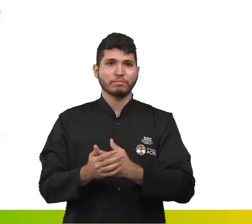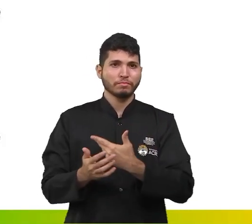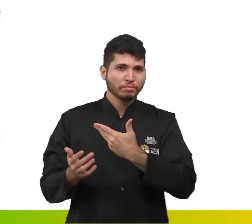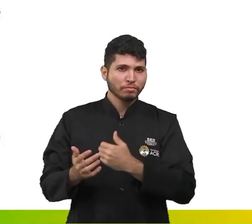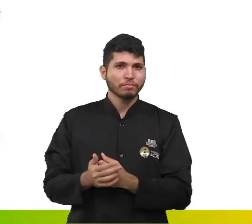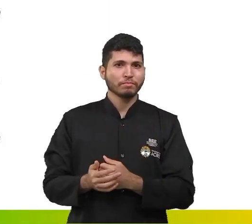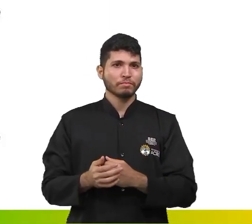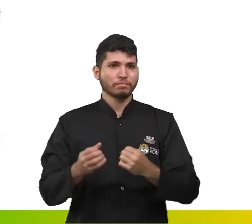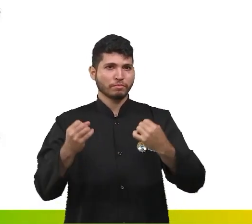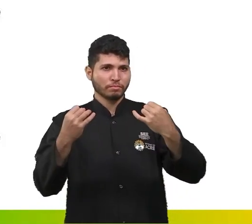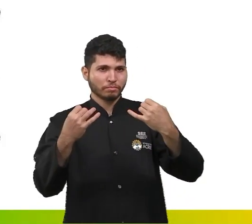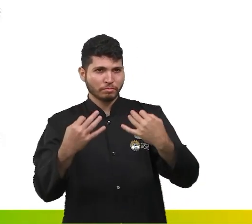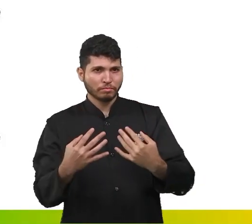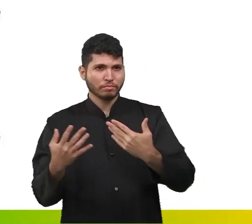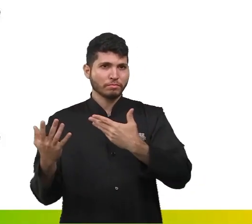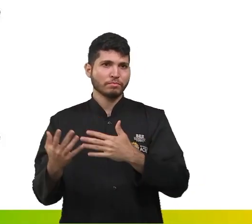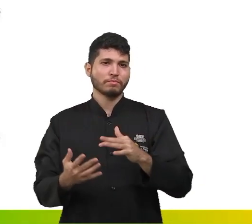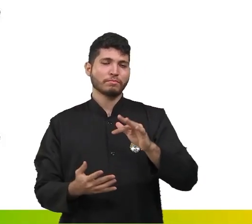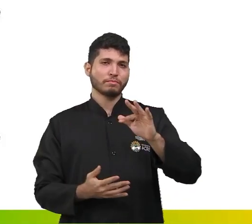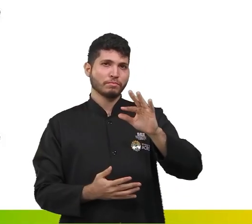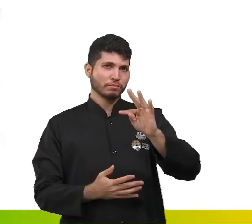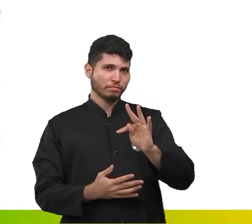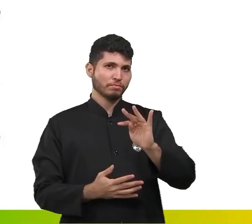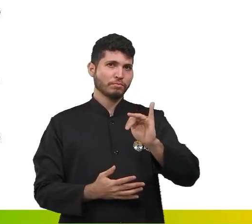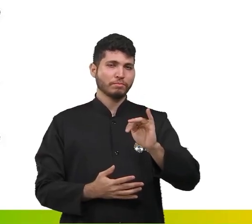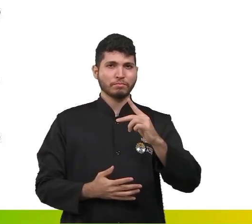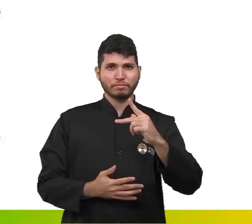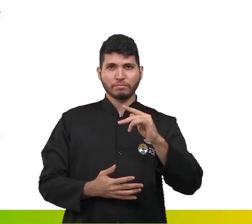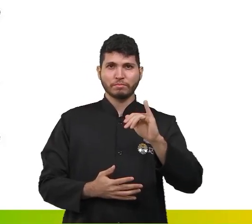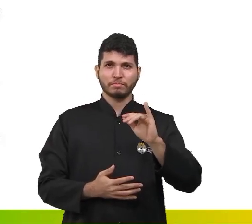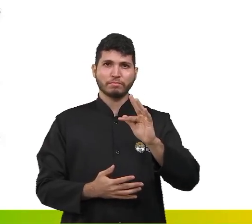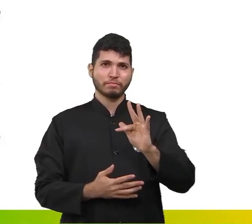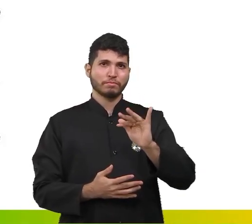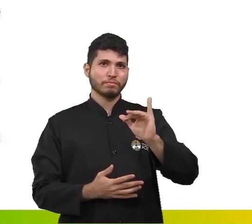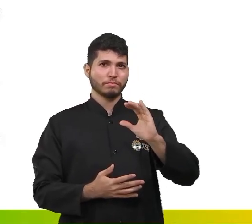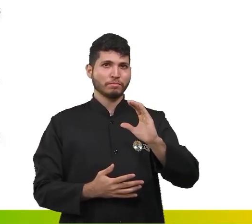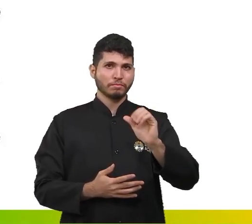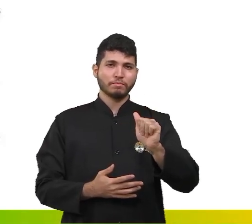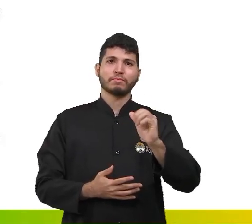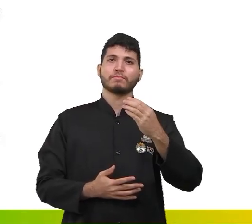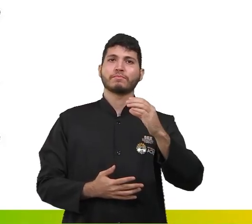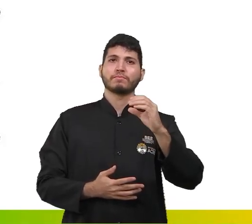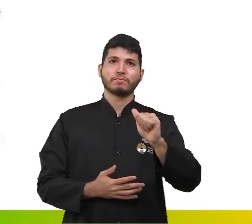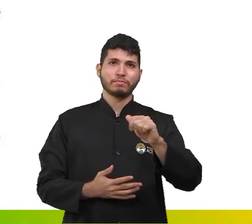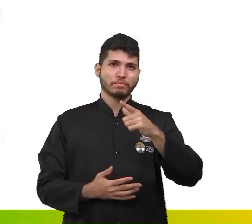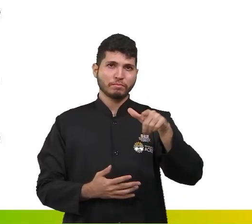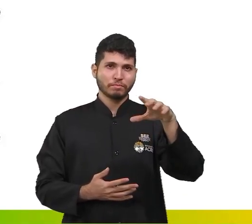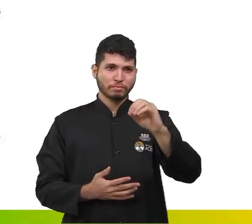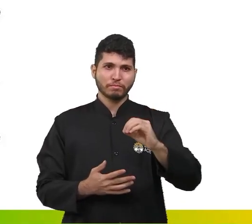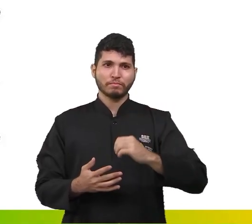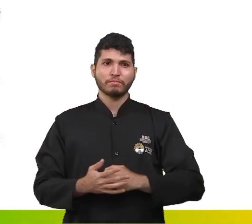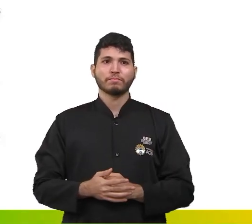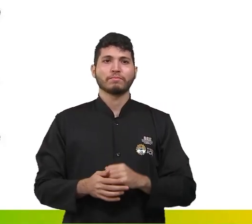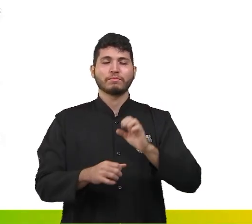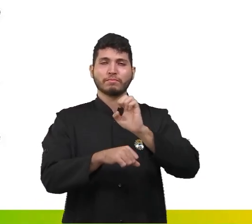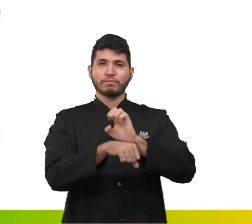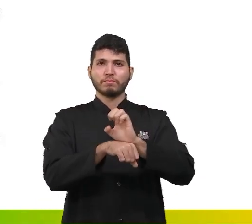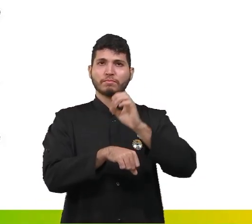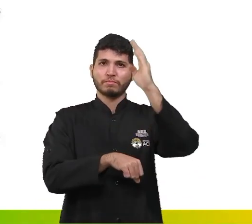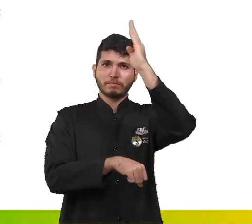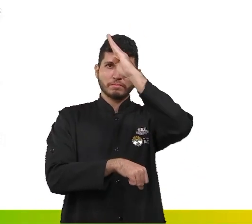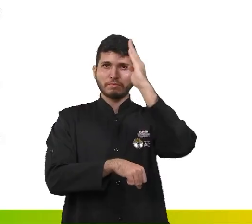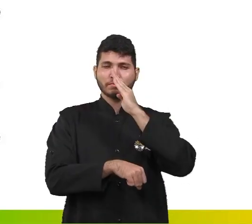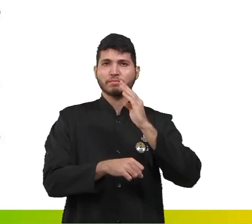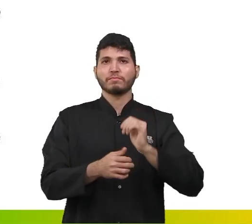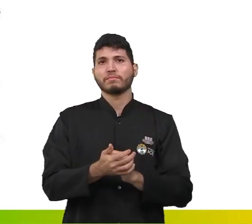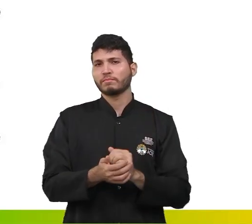crime que ocorreu em 2015, tá? É uma alteração na lei. Outro dado diz o seguinte: o estado brasileiro com